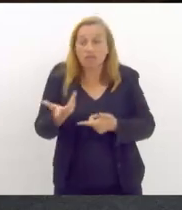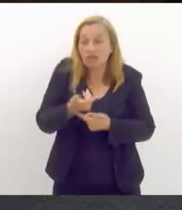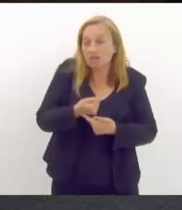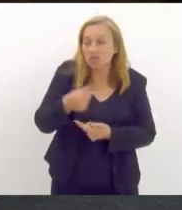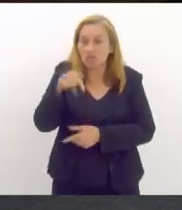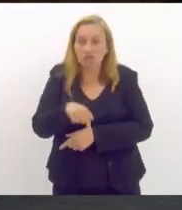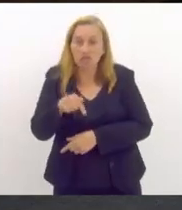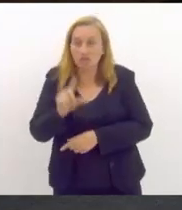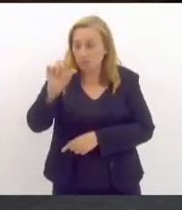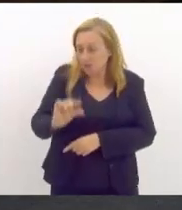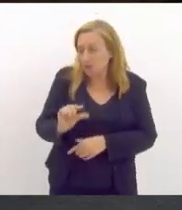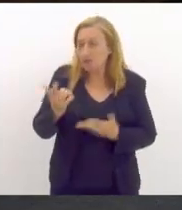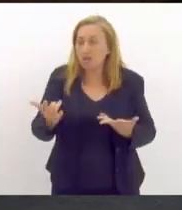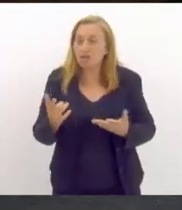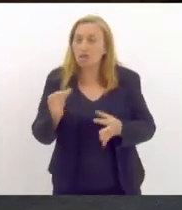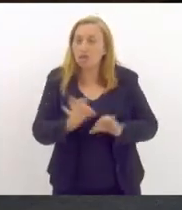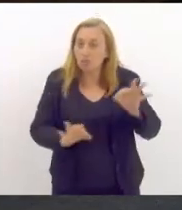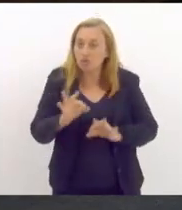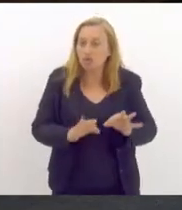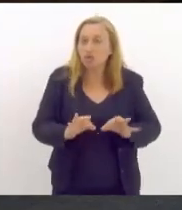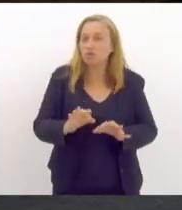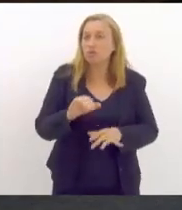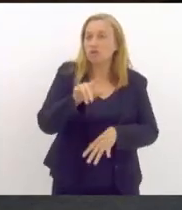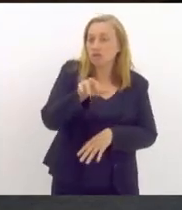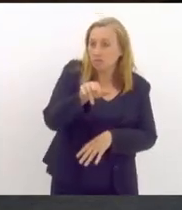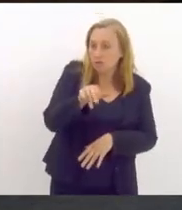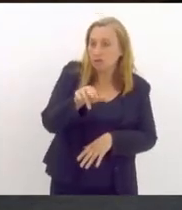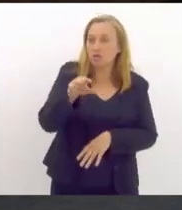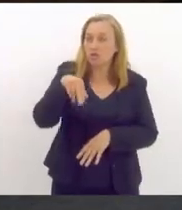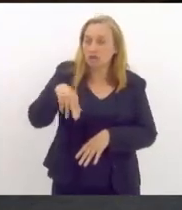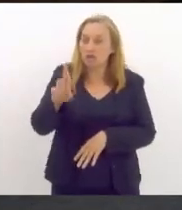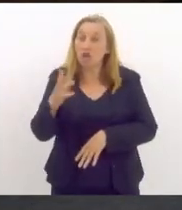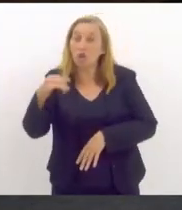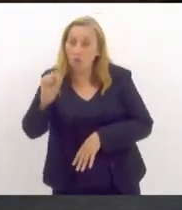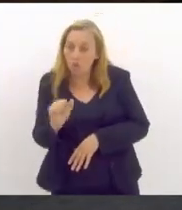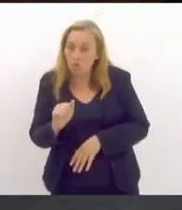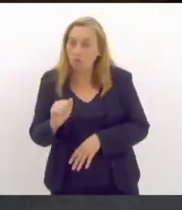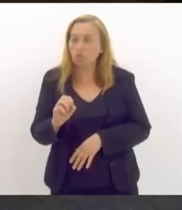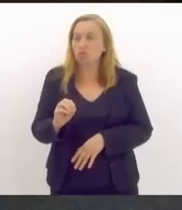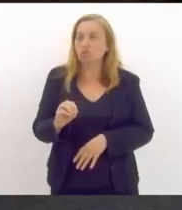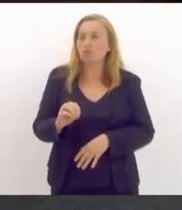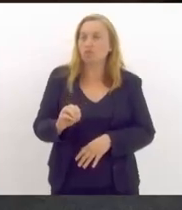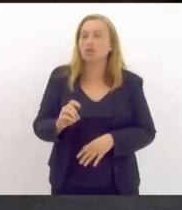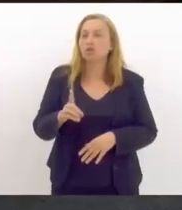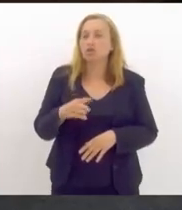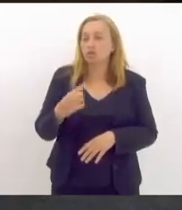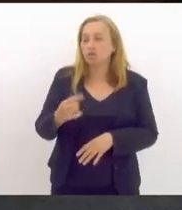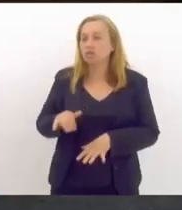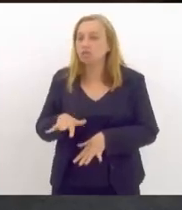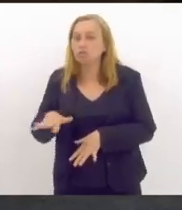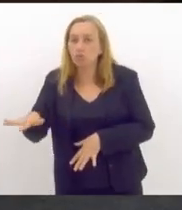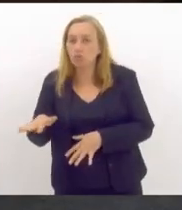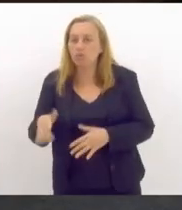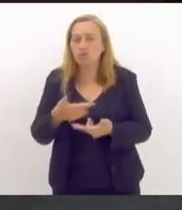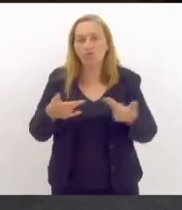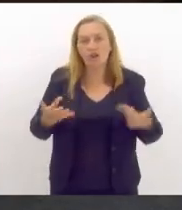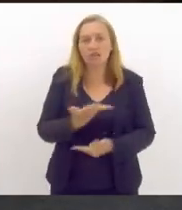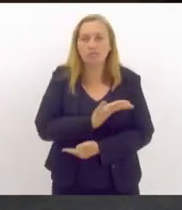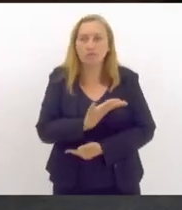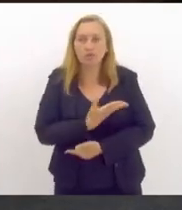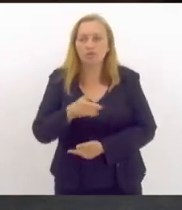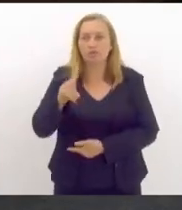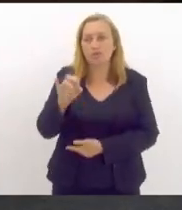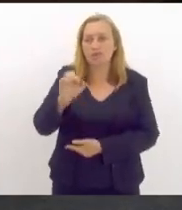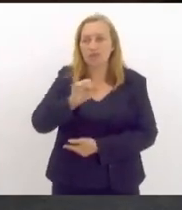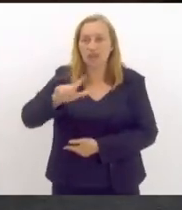aqui menores é projeto irmãos do Quilombo e São Gonçalo João amigo meu diversos projeto Como foi o nós do morro com vários amigos meus do